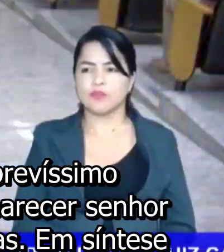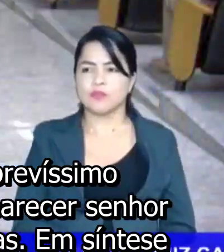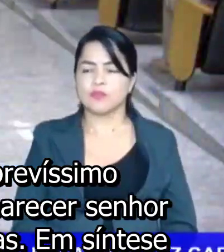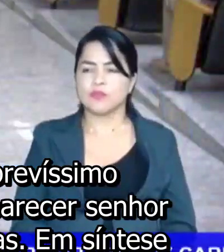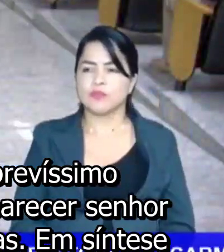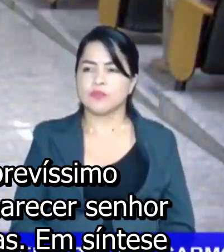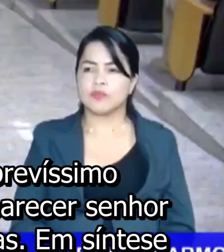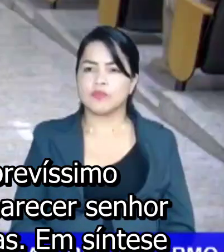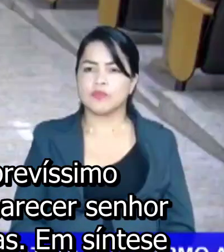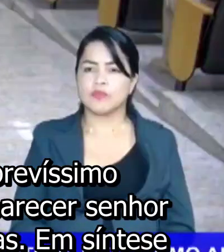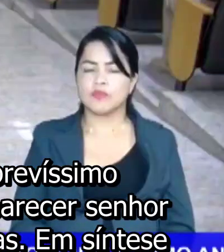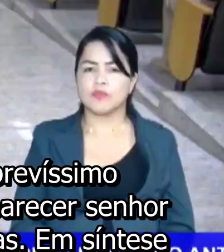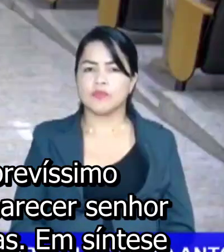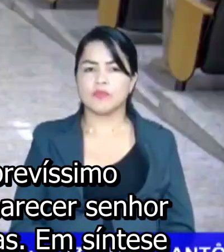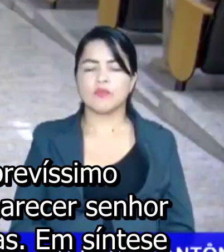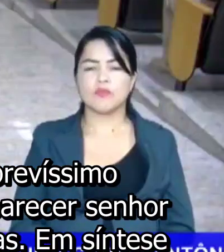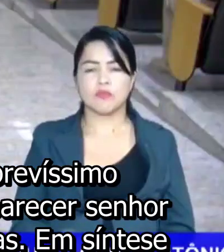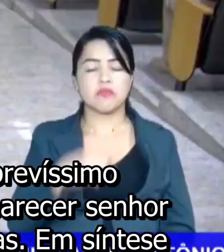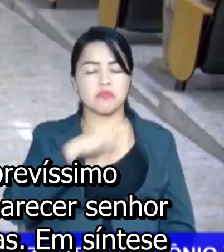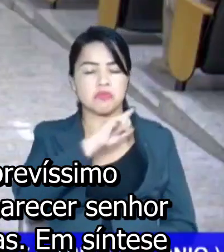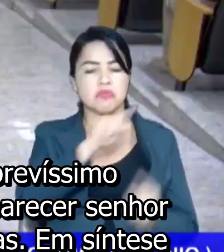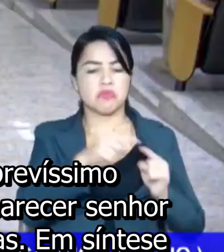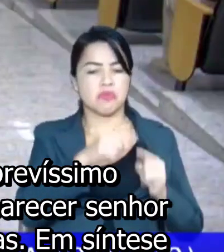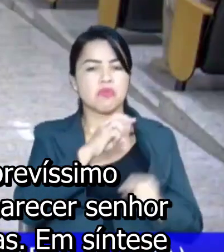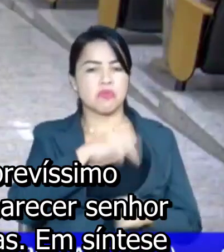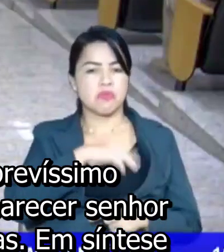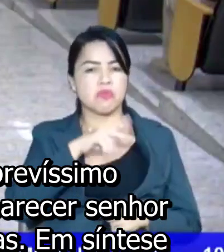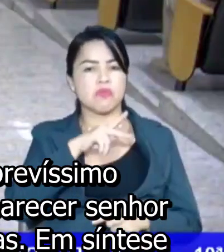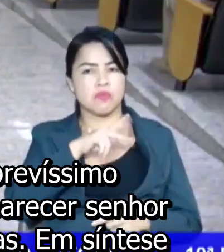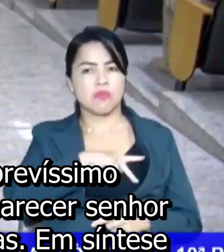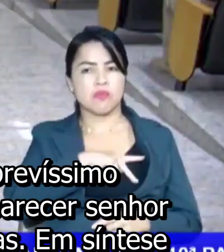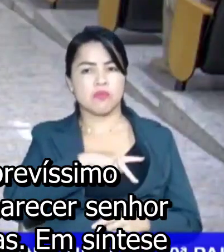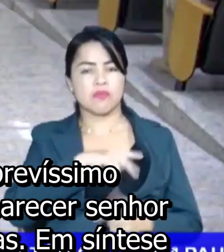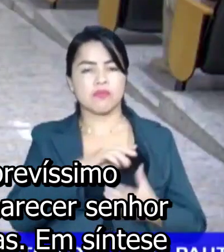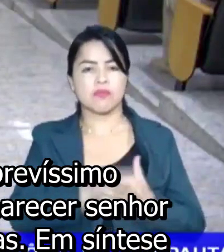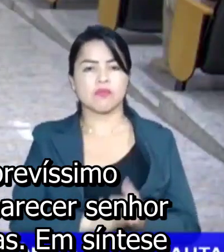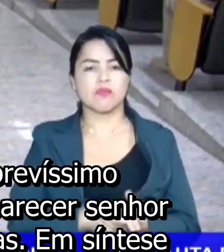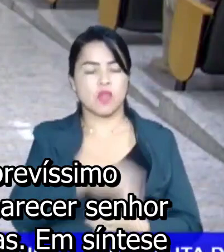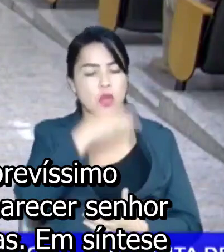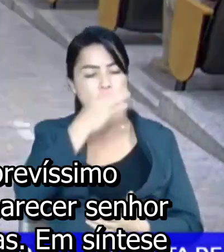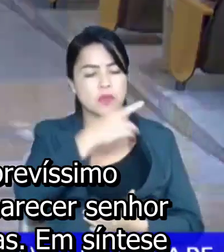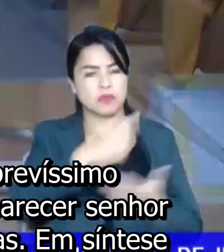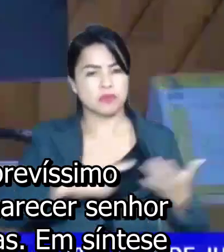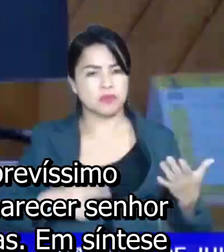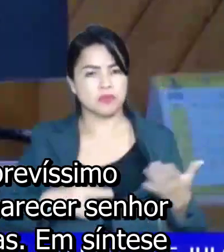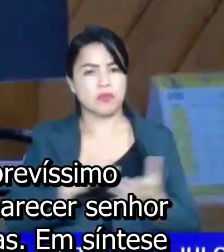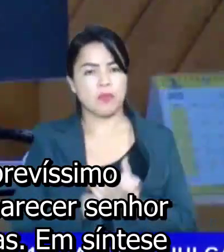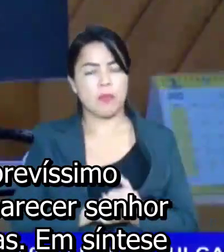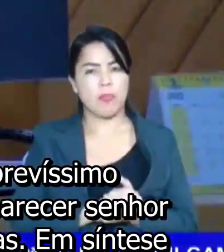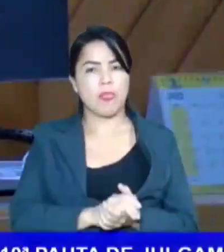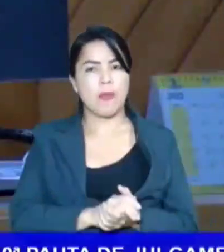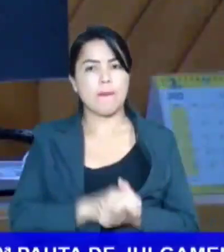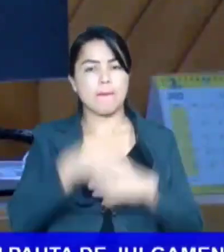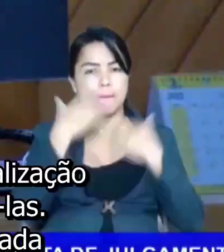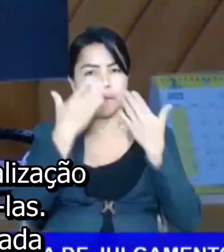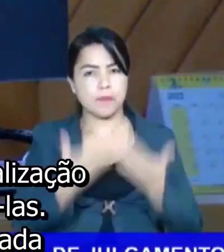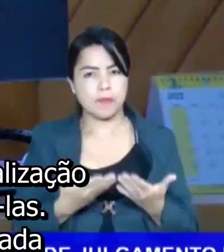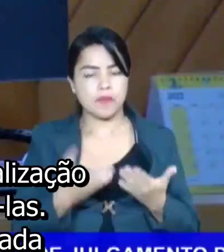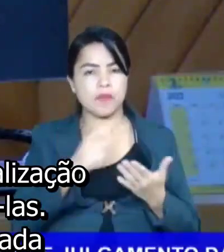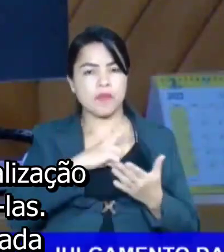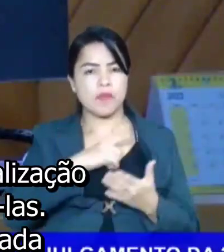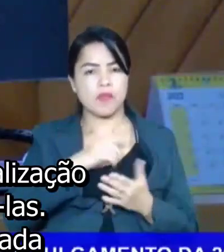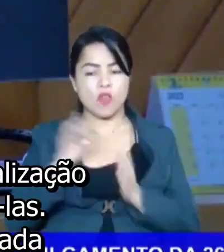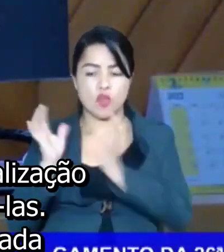Imagem ampla do plenário, com a palavra do desembargador João Lages. Reiterado o relator com a palavra. Excelências, em Novamente síntese, em sua